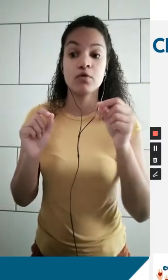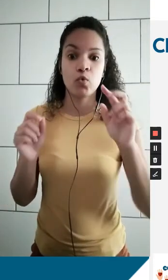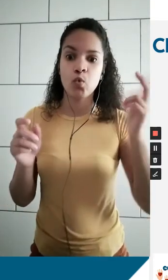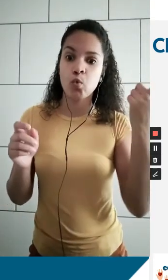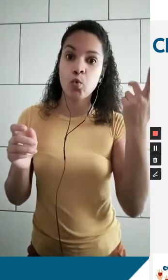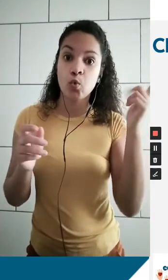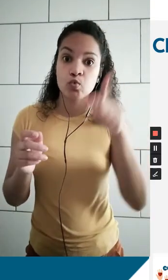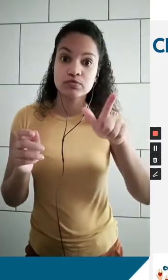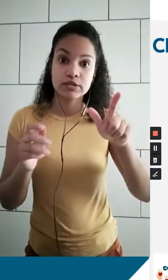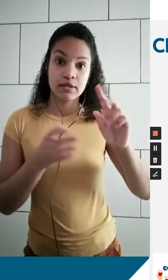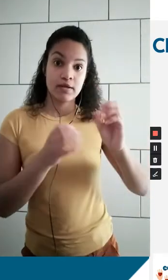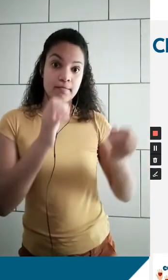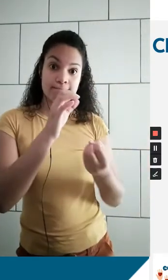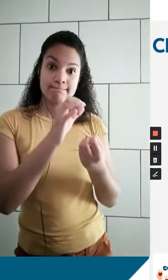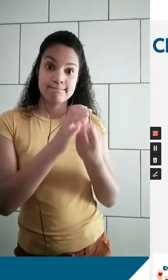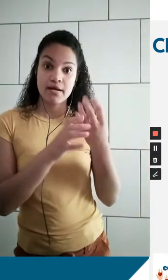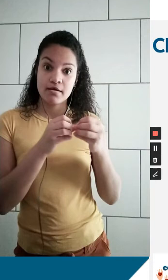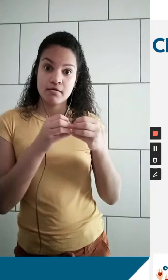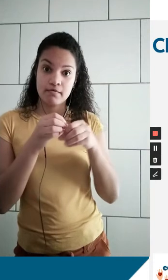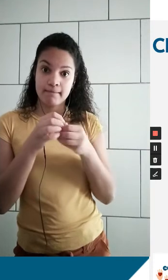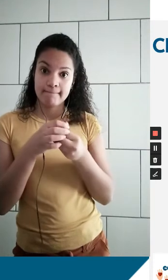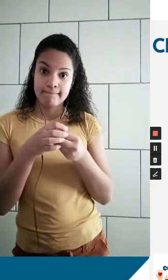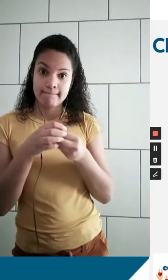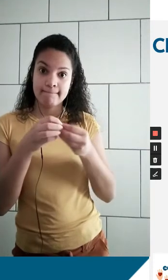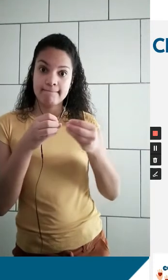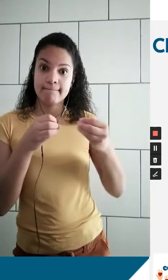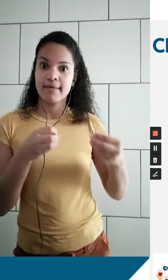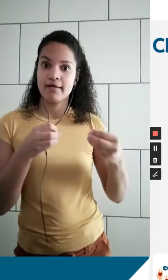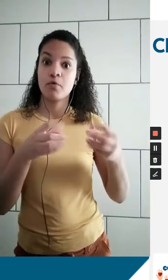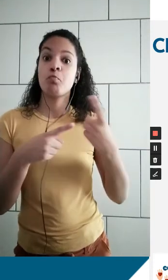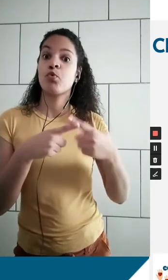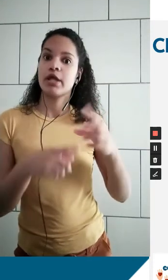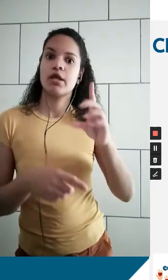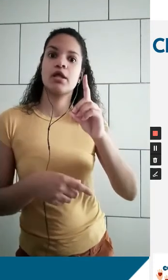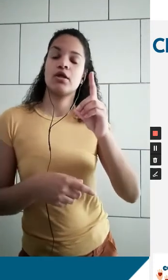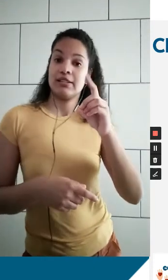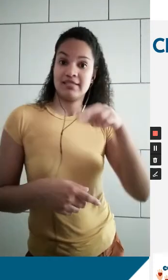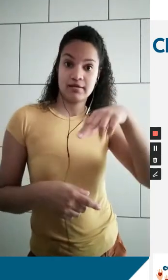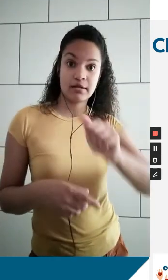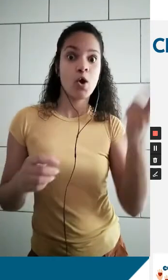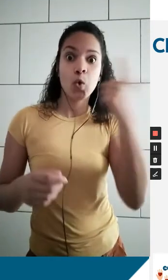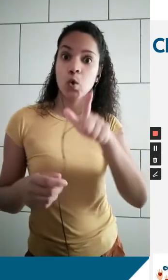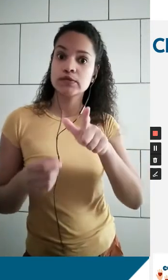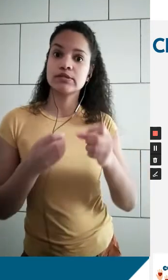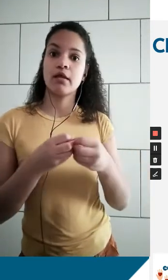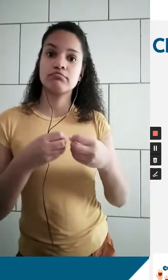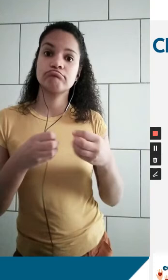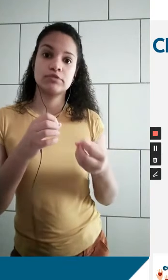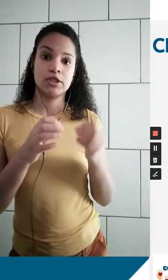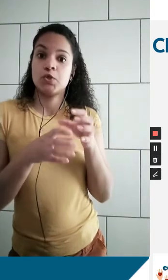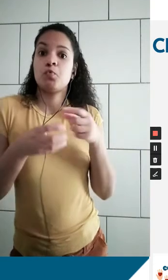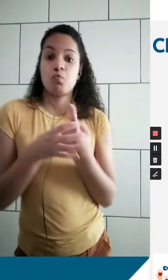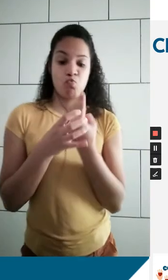duplicação, o que a gente chama de duplicação semiconservativa dessa molécula de DNA. Né? Porque o DNA ele se duplica em